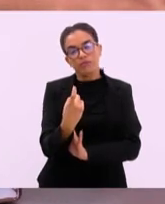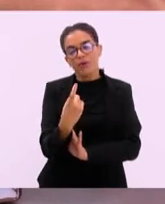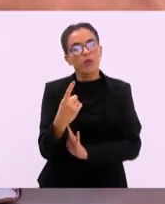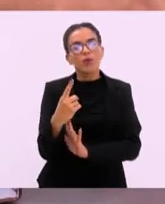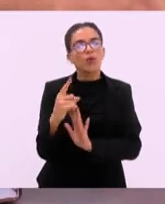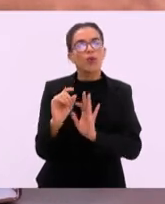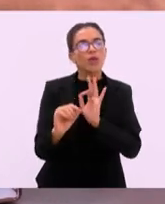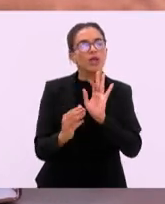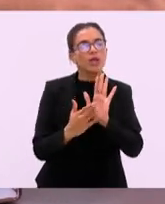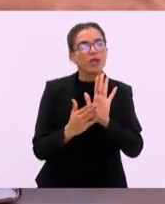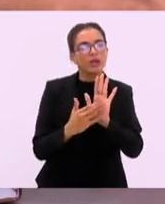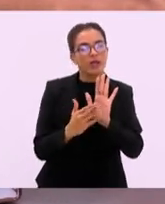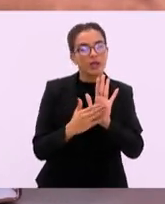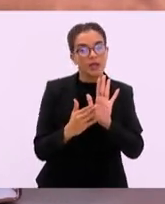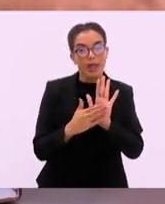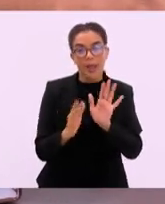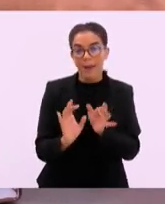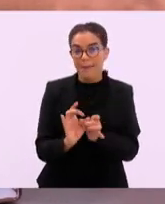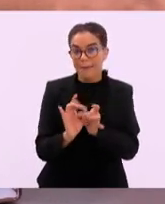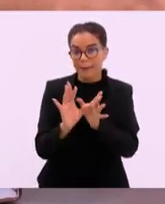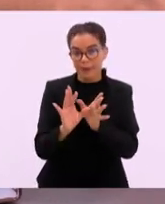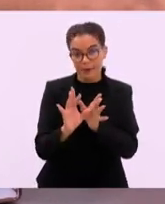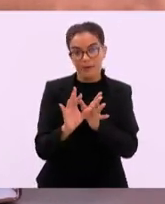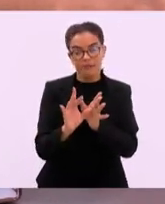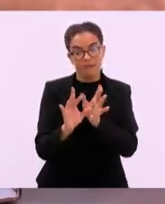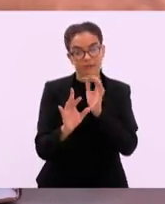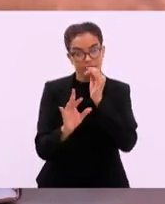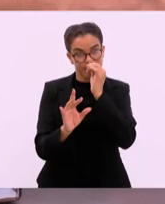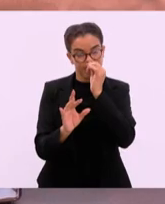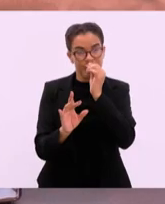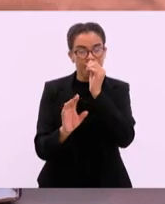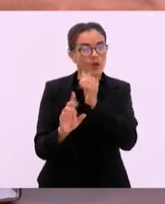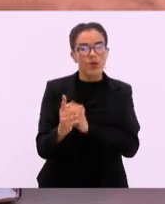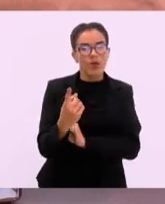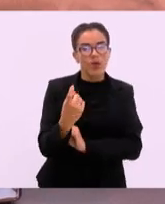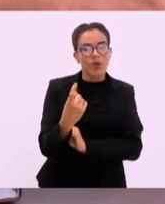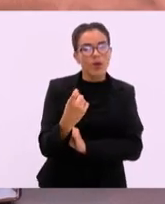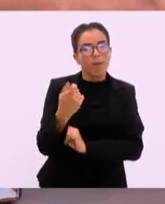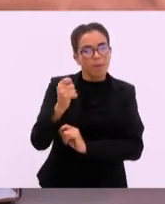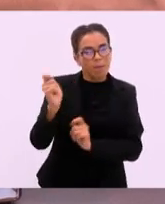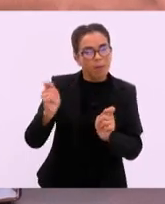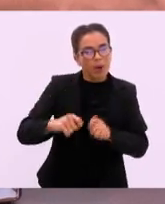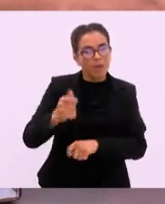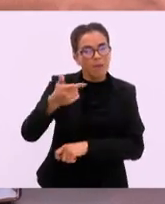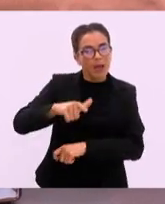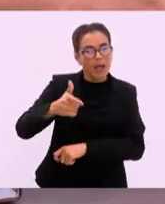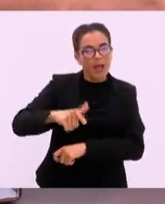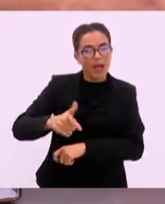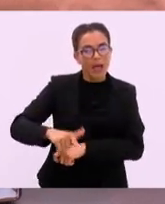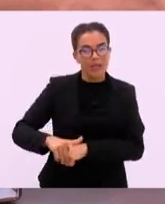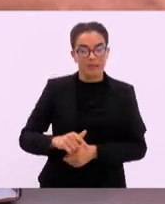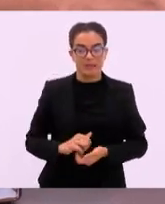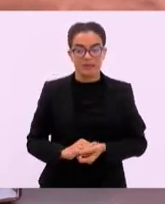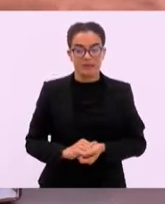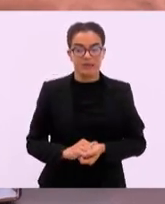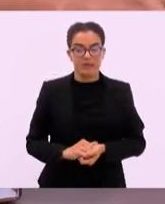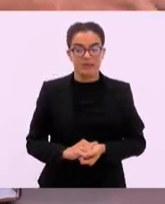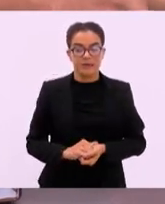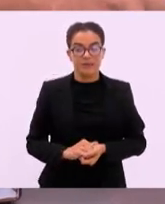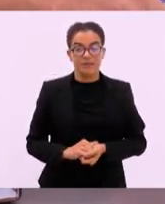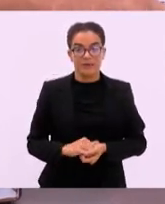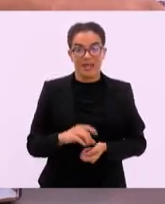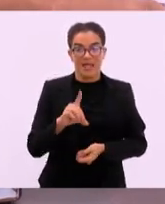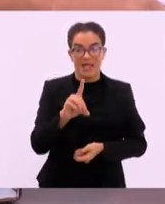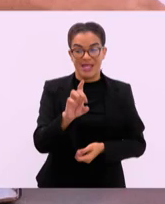propõe o projeto? É permitida a recondução. Então, não é uma única, pode ser mais do que uma. A Denise